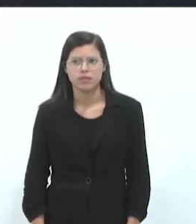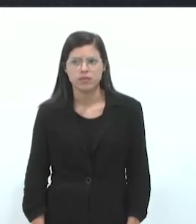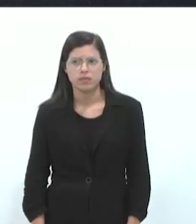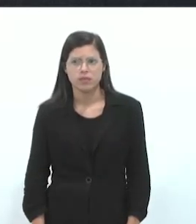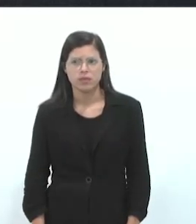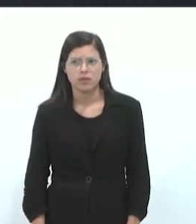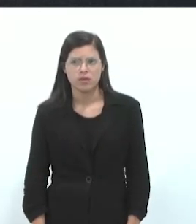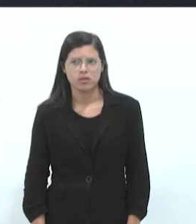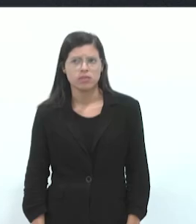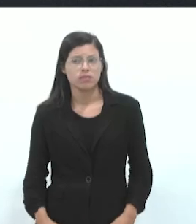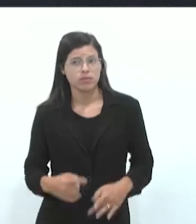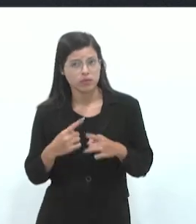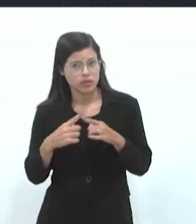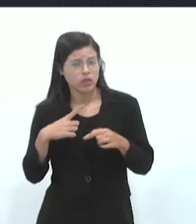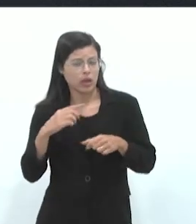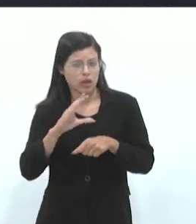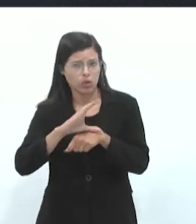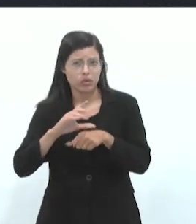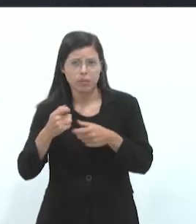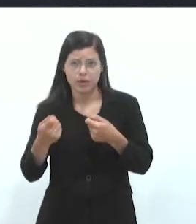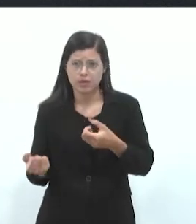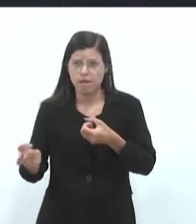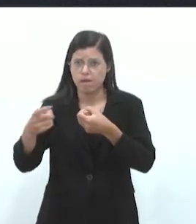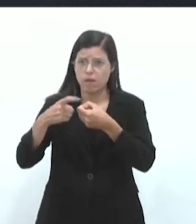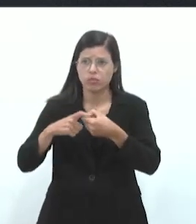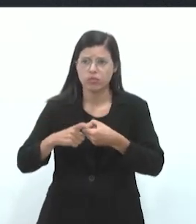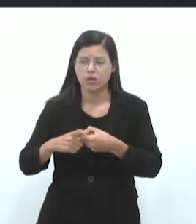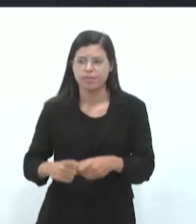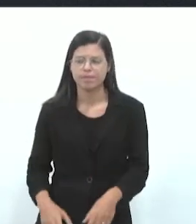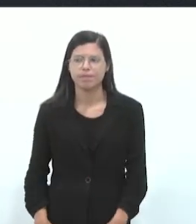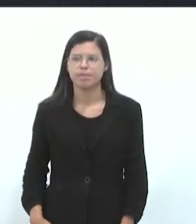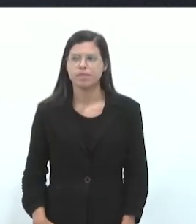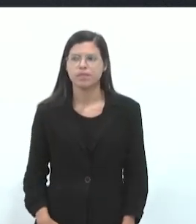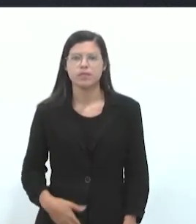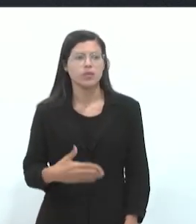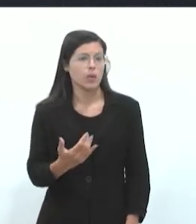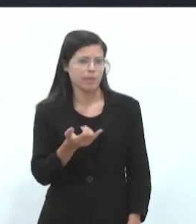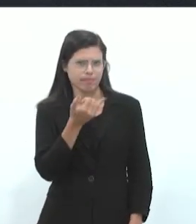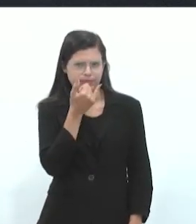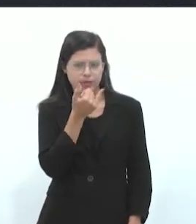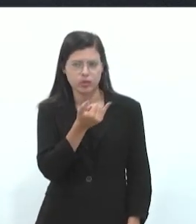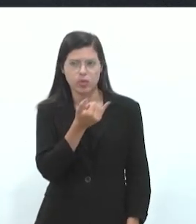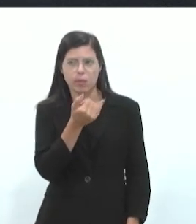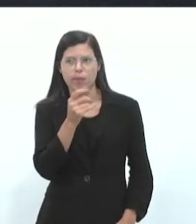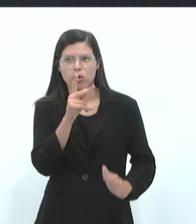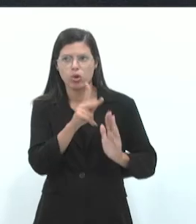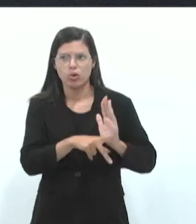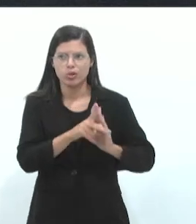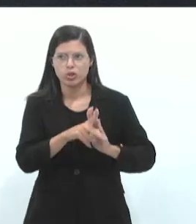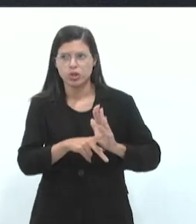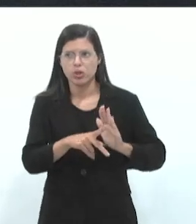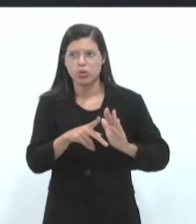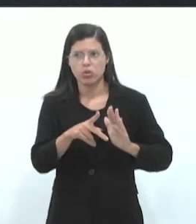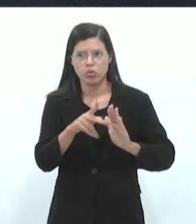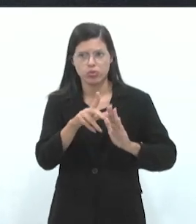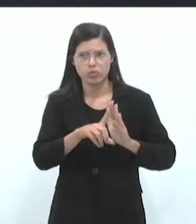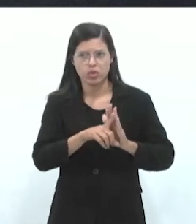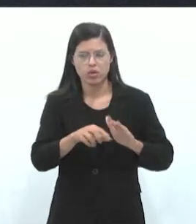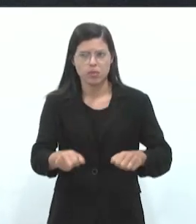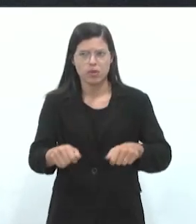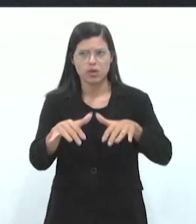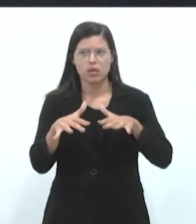para retornar. Seguinte, mas olha só, Nunca retorna. me perdoe. O projeto foi ao plenário. Não recebeu